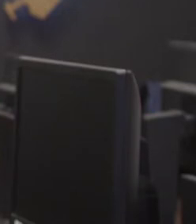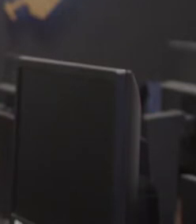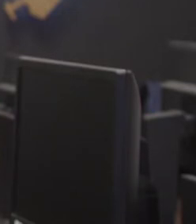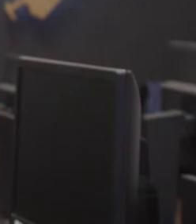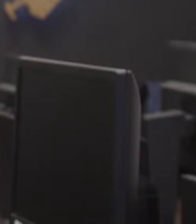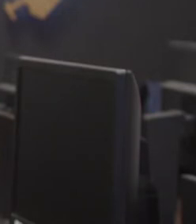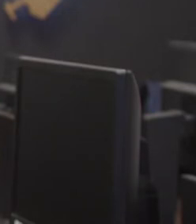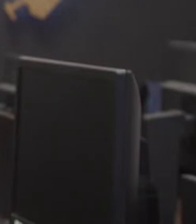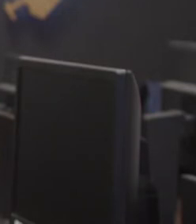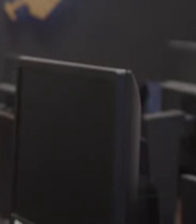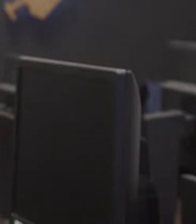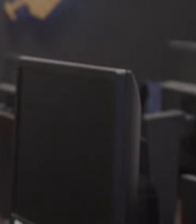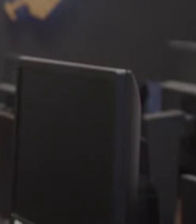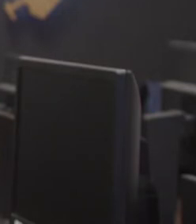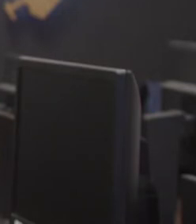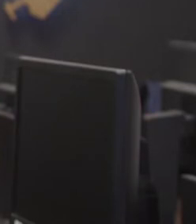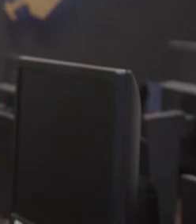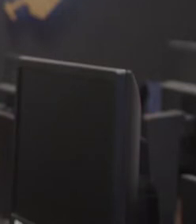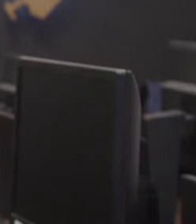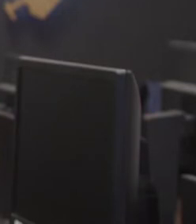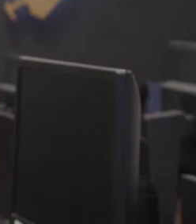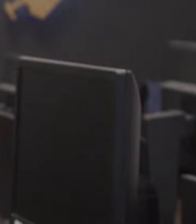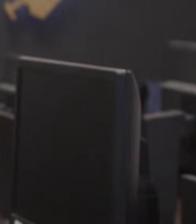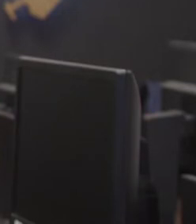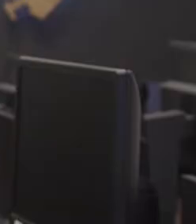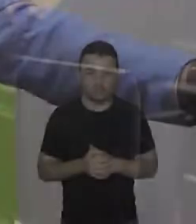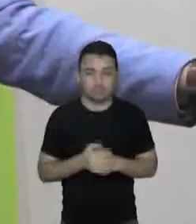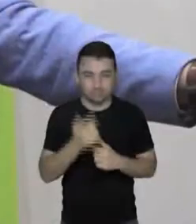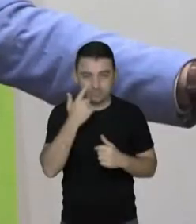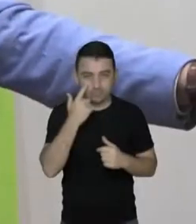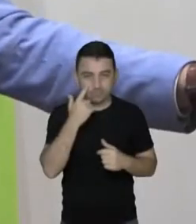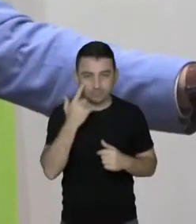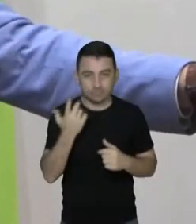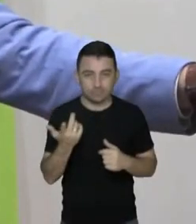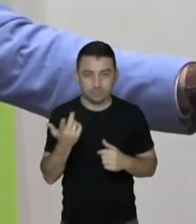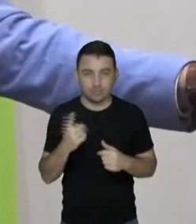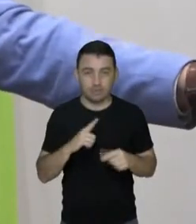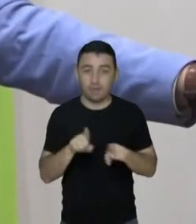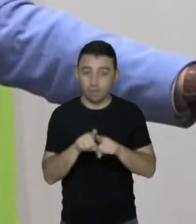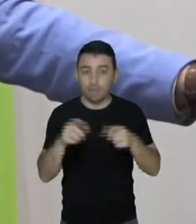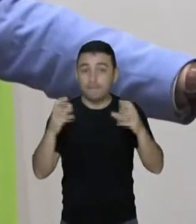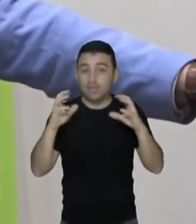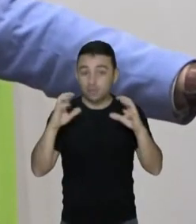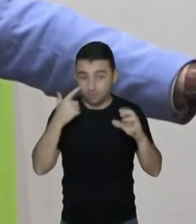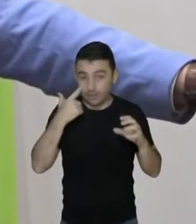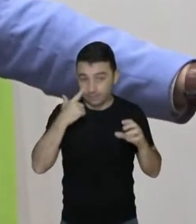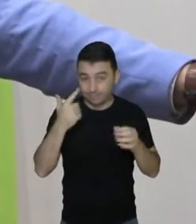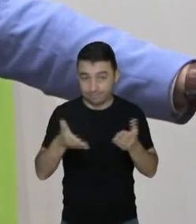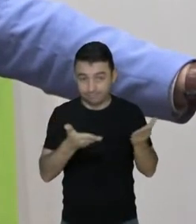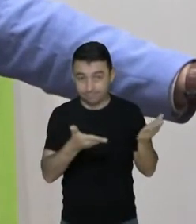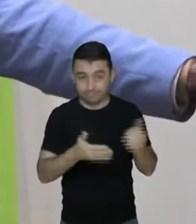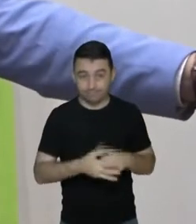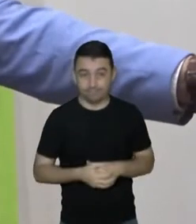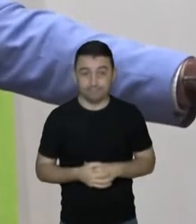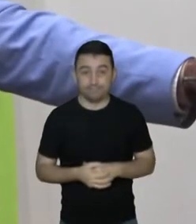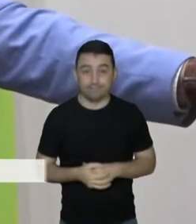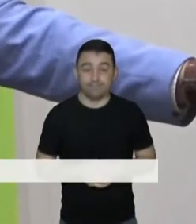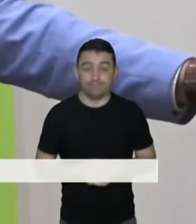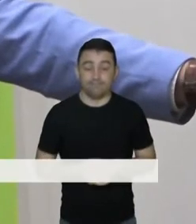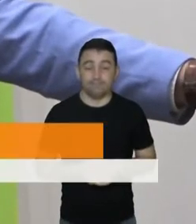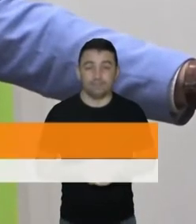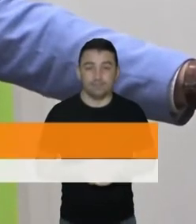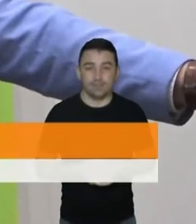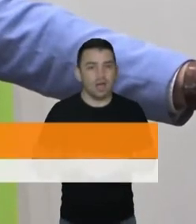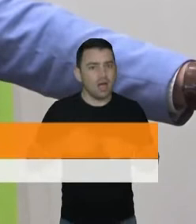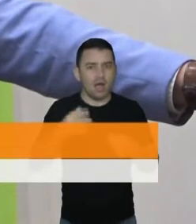cobra Providência sobre a situação no Oeste do Estado o deputado Fabiano da luz do PT usou a Tribuna do Parlamento para